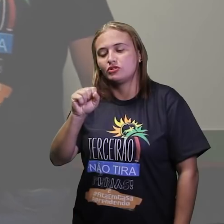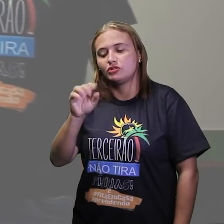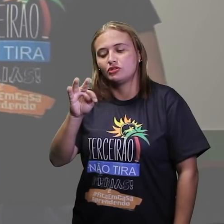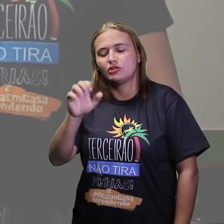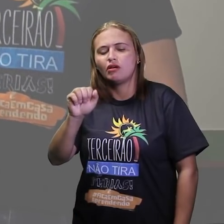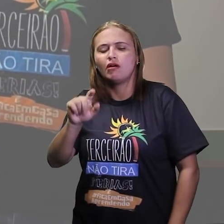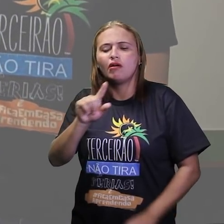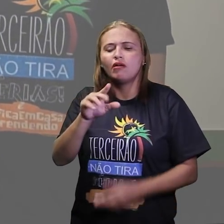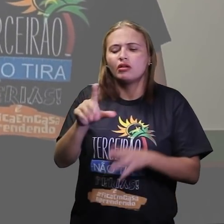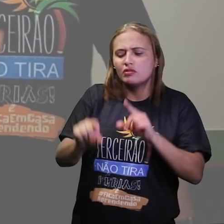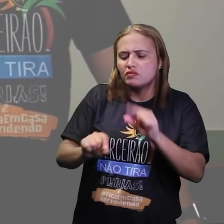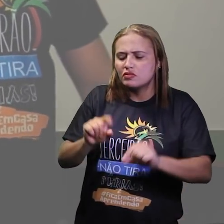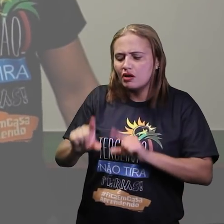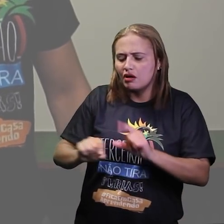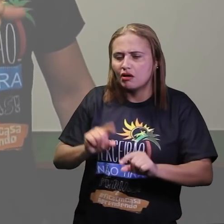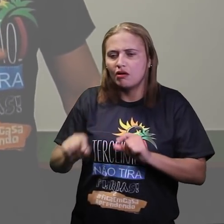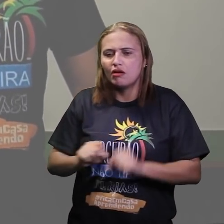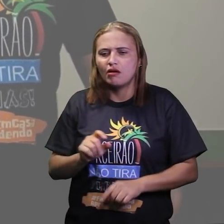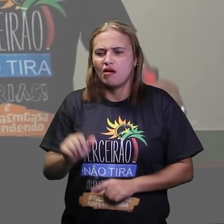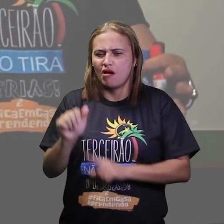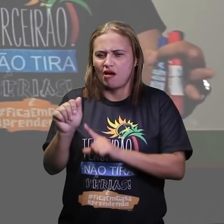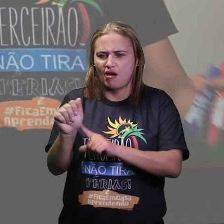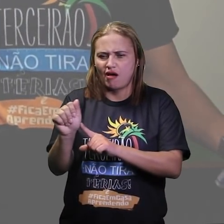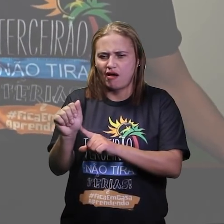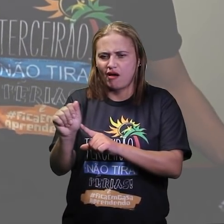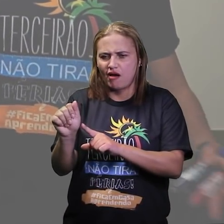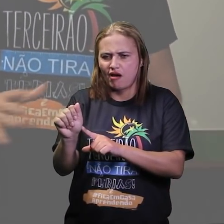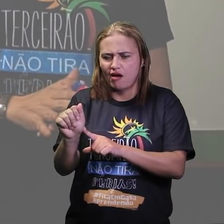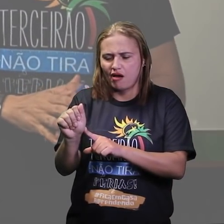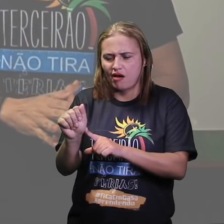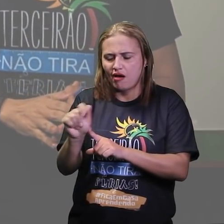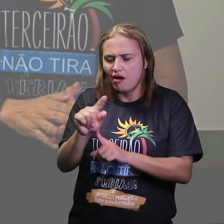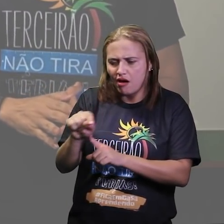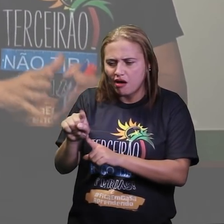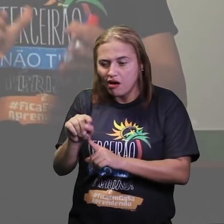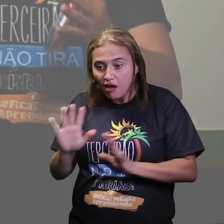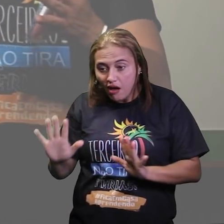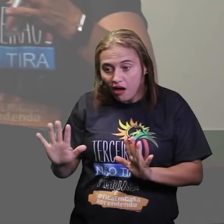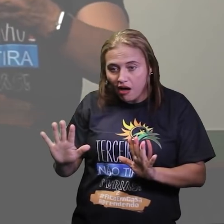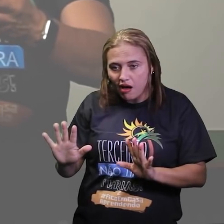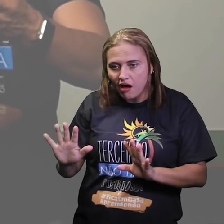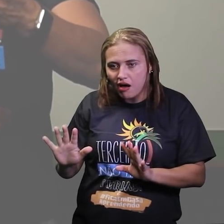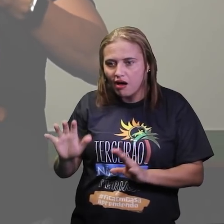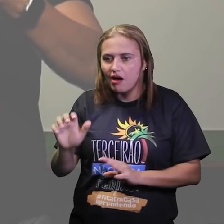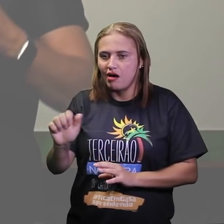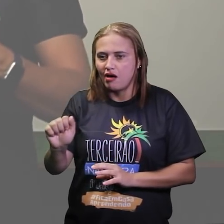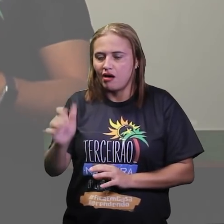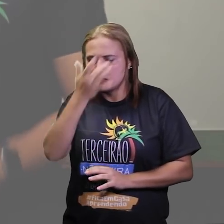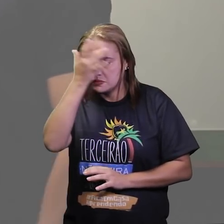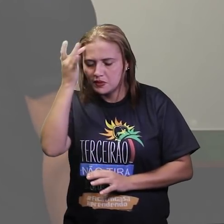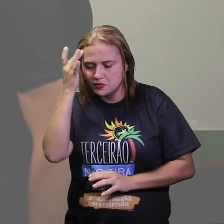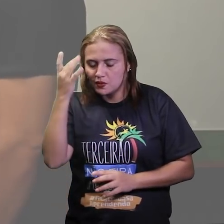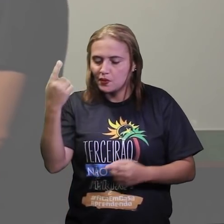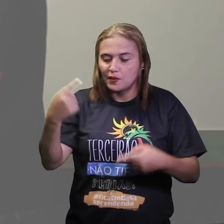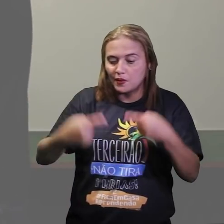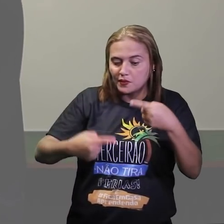gente vai assinalar aí, ó? A letra A aparece para a gente como única opção. Ó, os homens estavam em